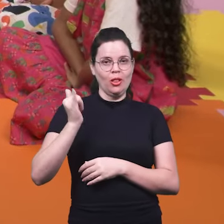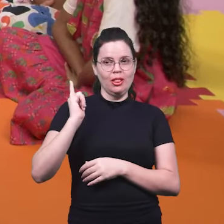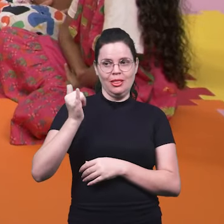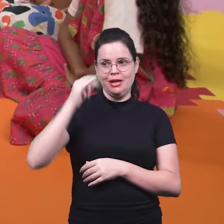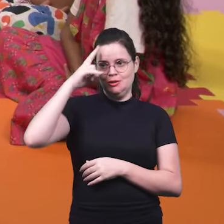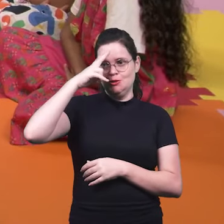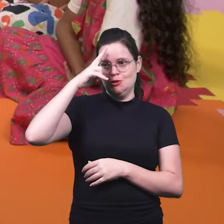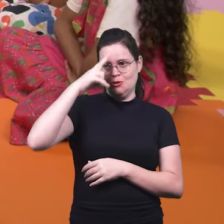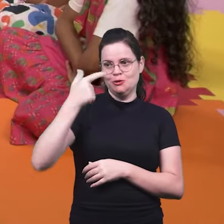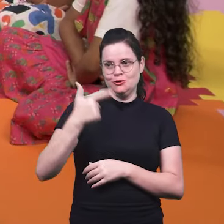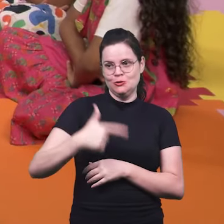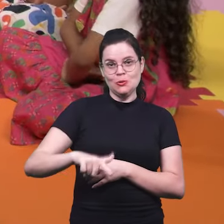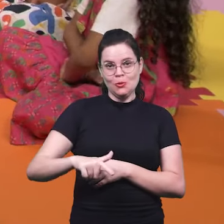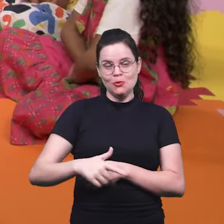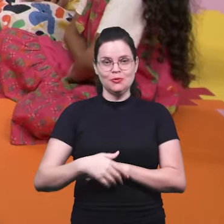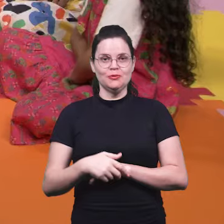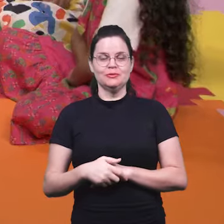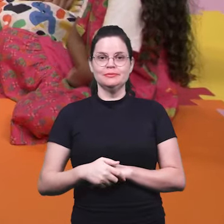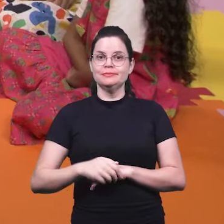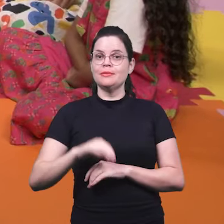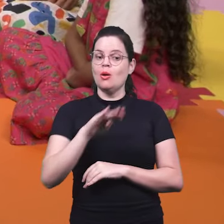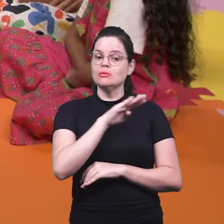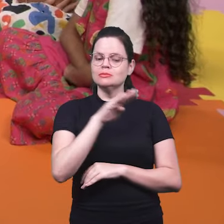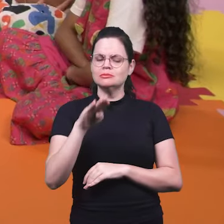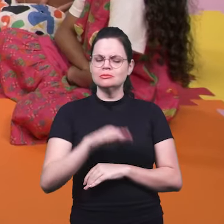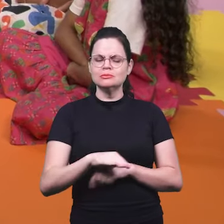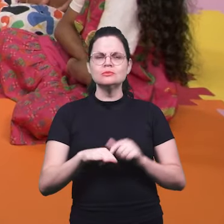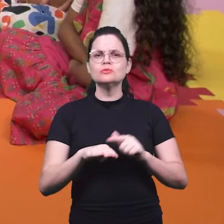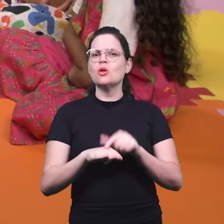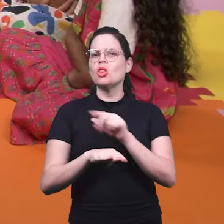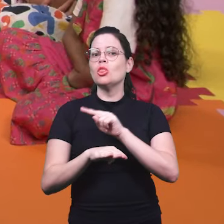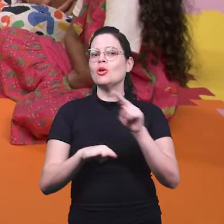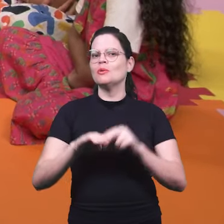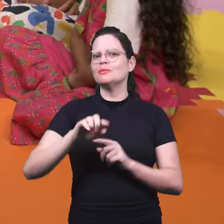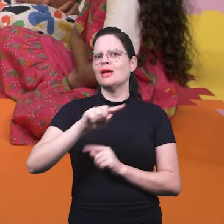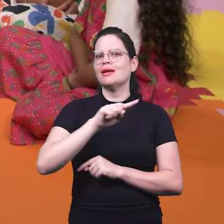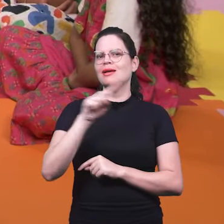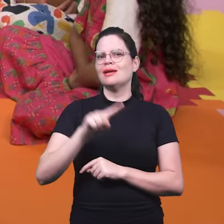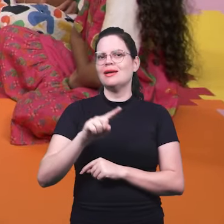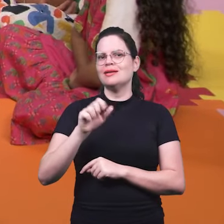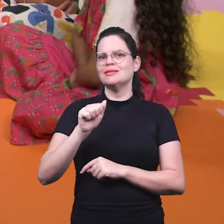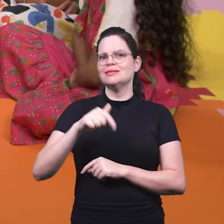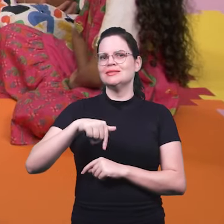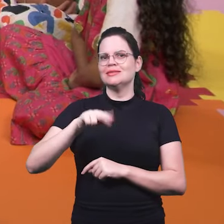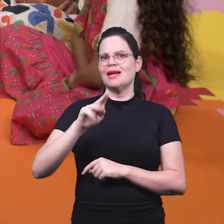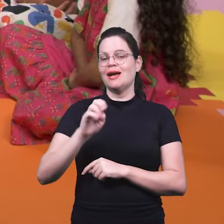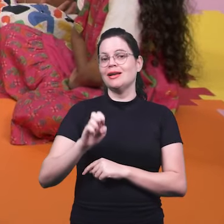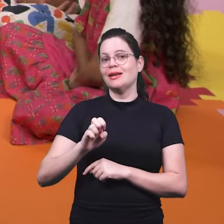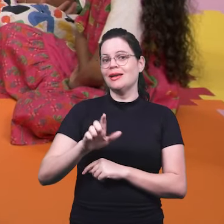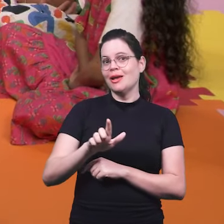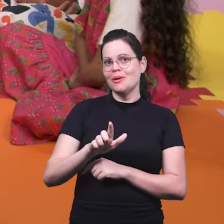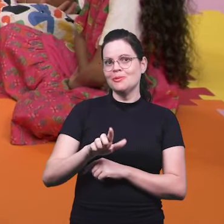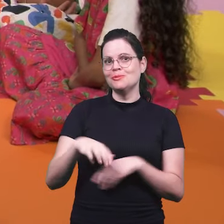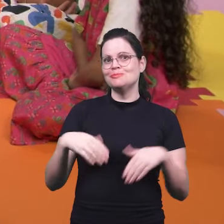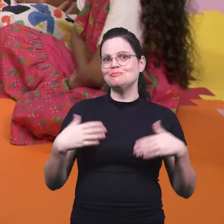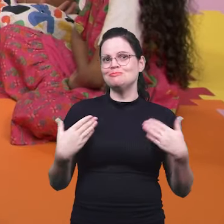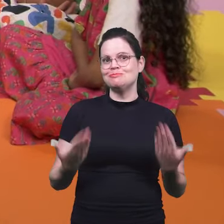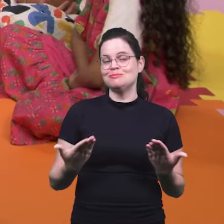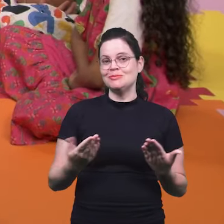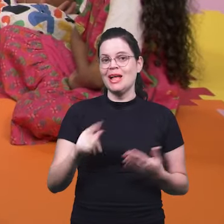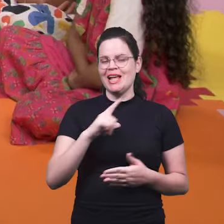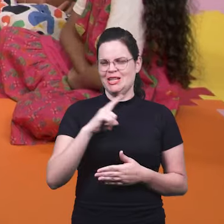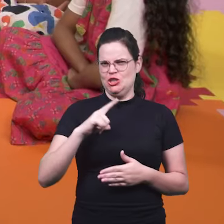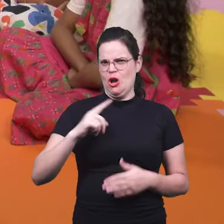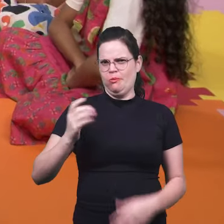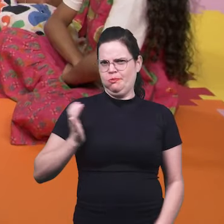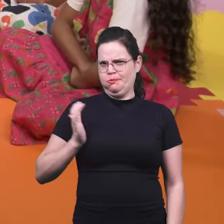contar agora de novo então Zaqueu era chefe dos publicanos e como a tia disse ele tinha muito dinheiro